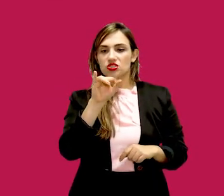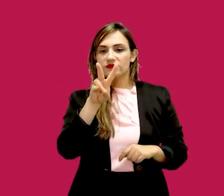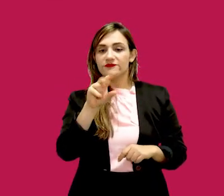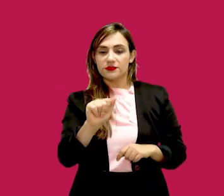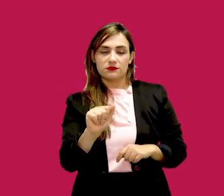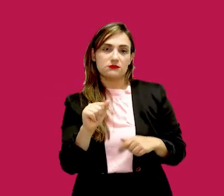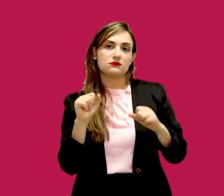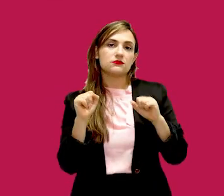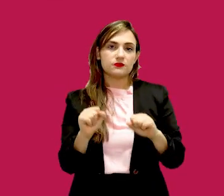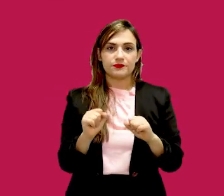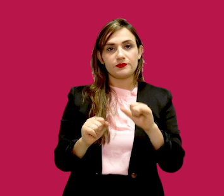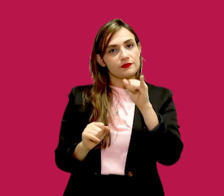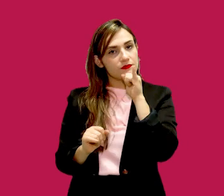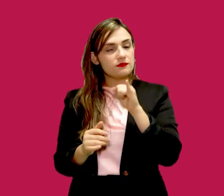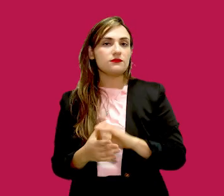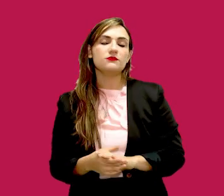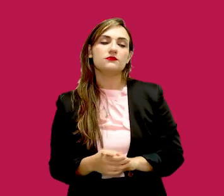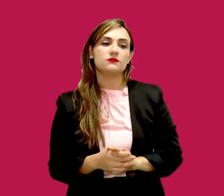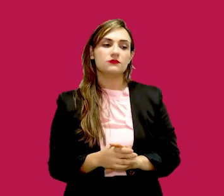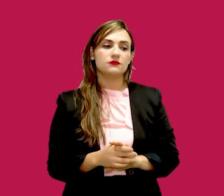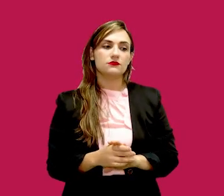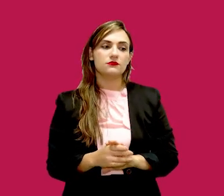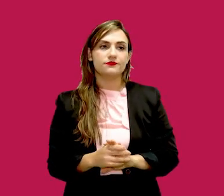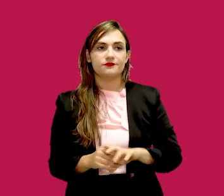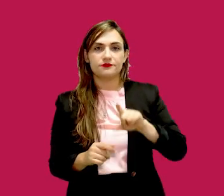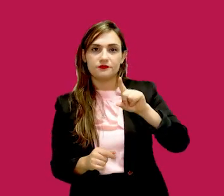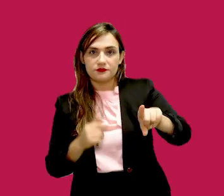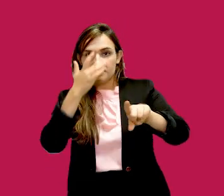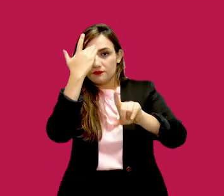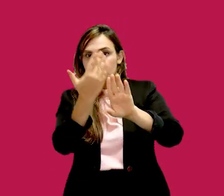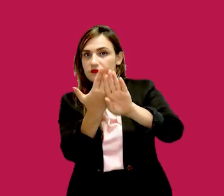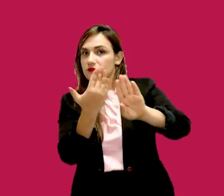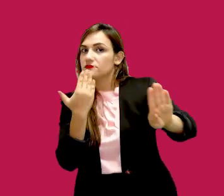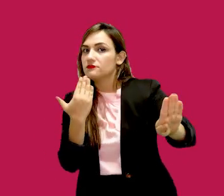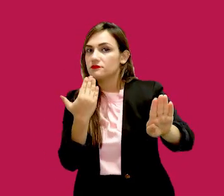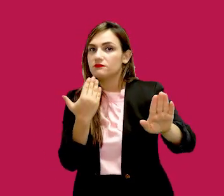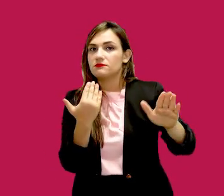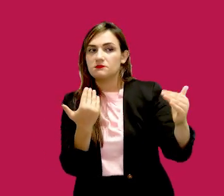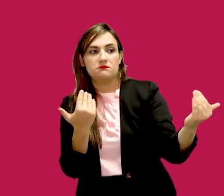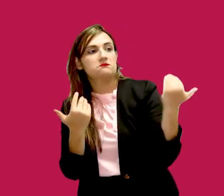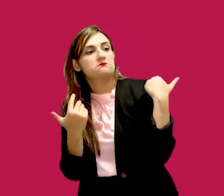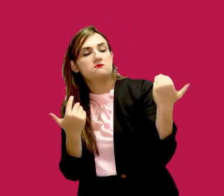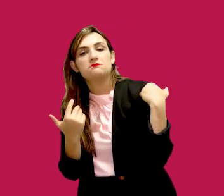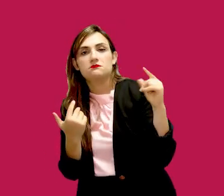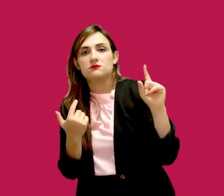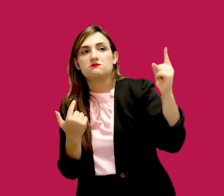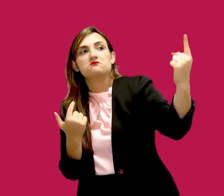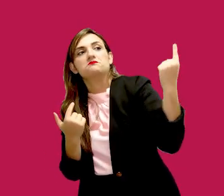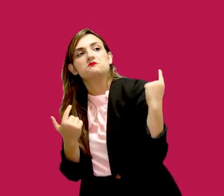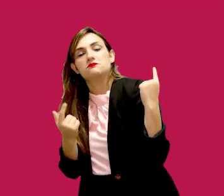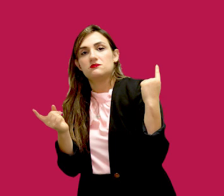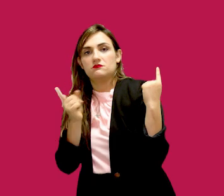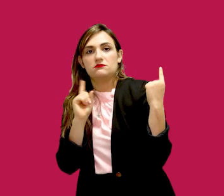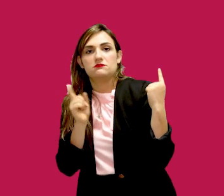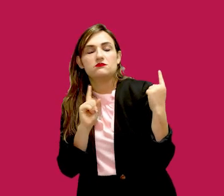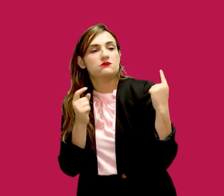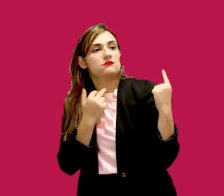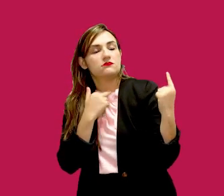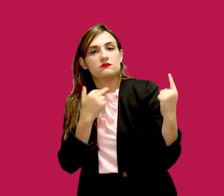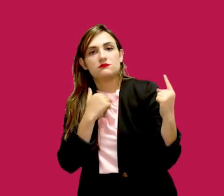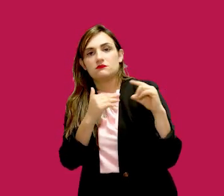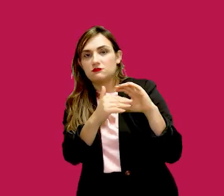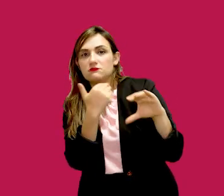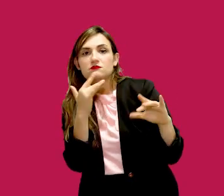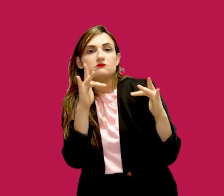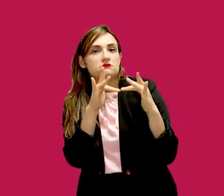aquele agressor, ele se afaste, ele não perturbe, ele não entre em contato com a vítima por nenhum